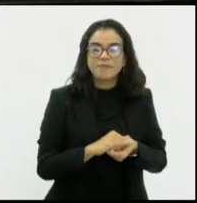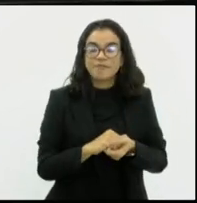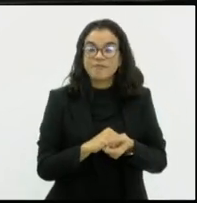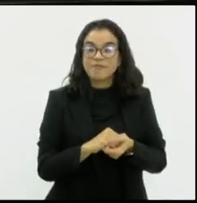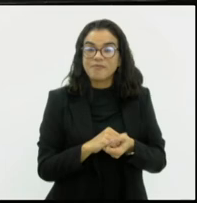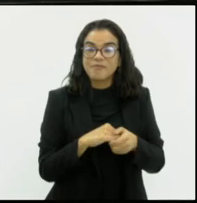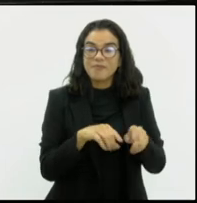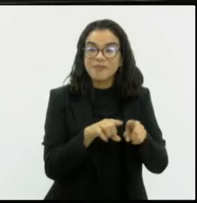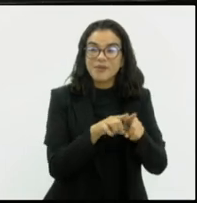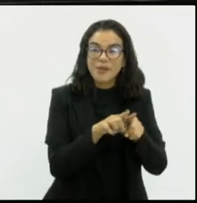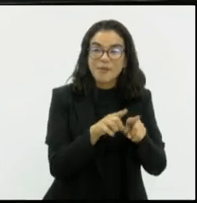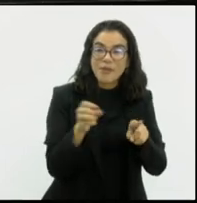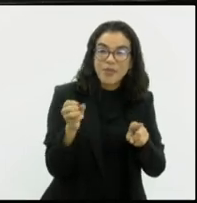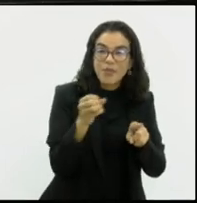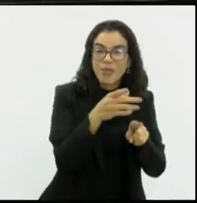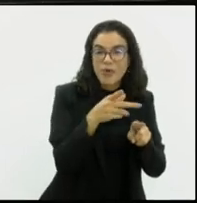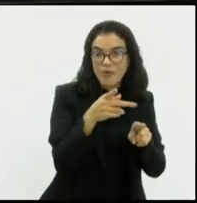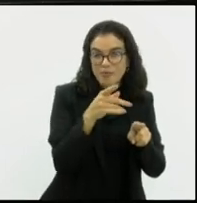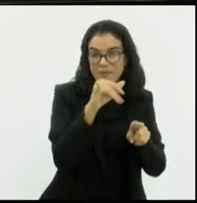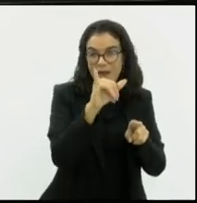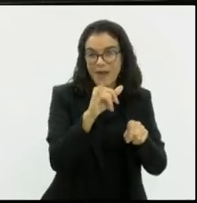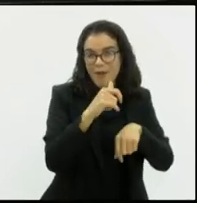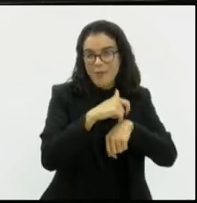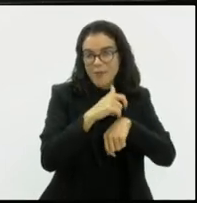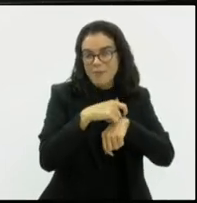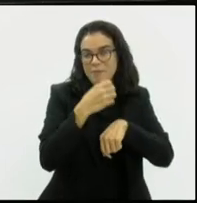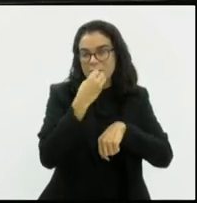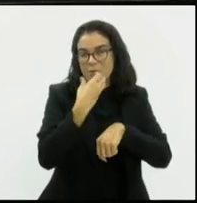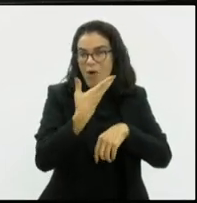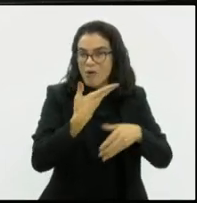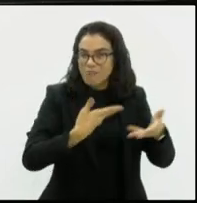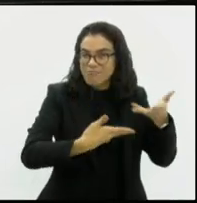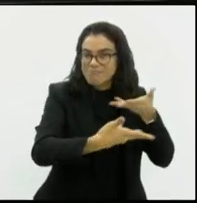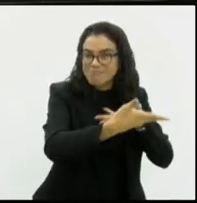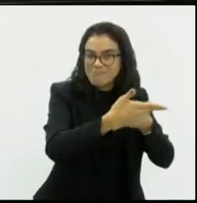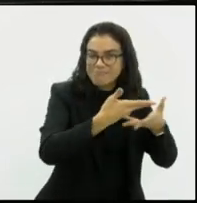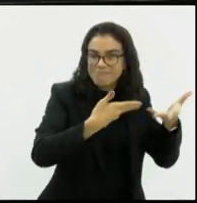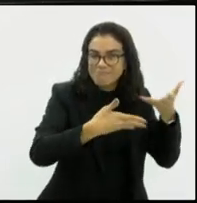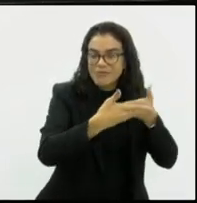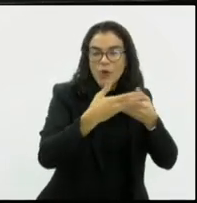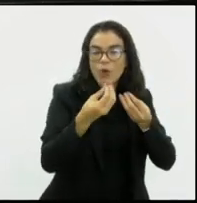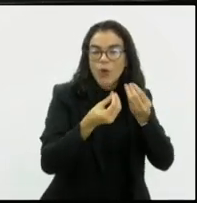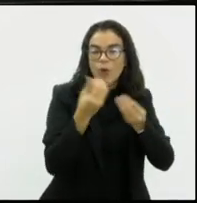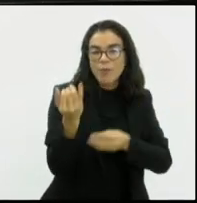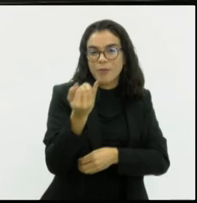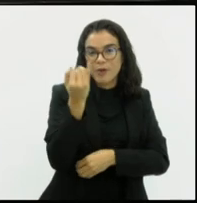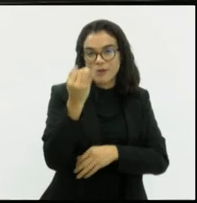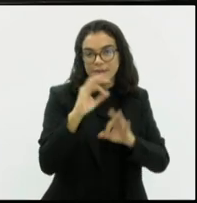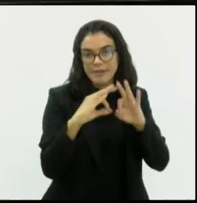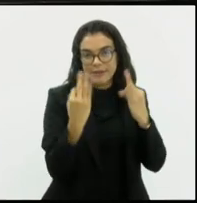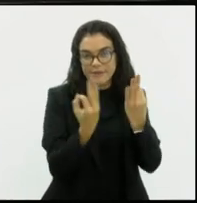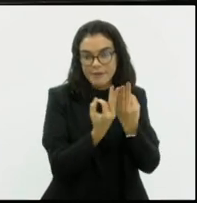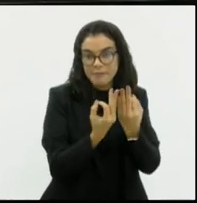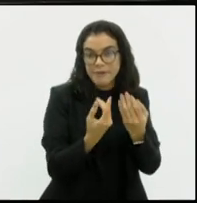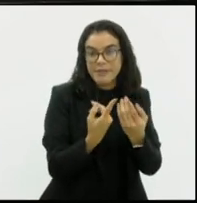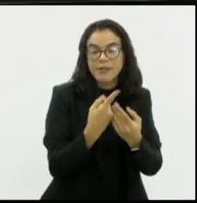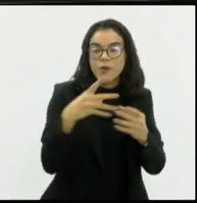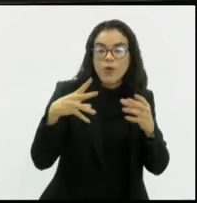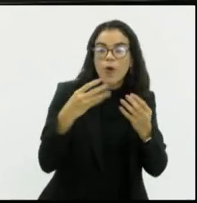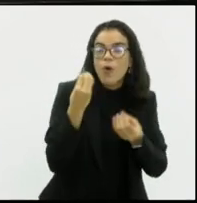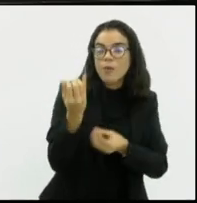novo papai do pedaço, então um momento bom para a gente falar, né, da importância da família, da importância da mulher na